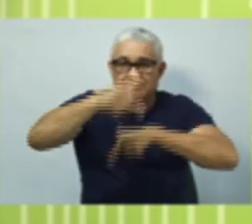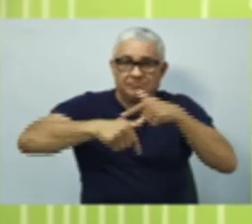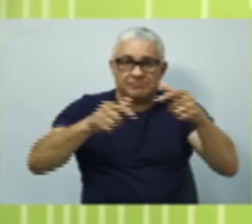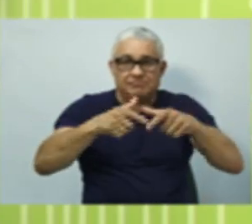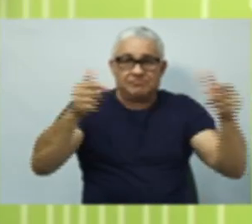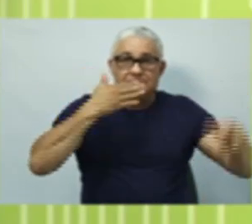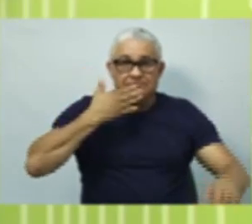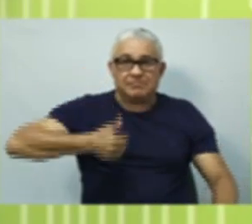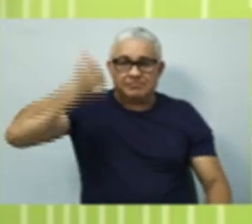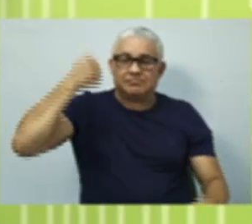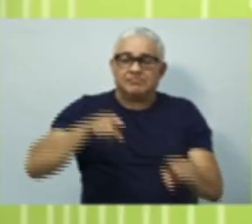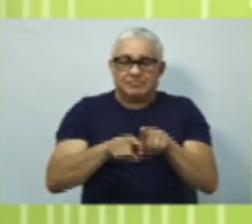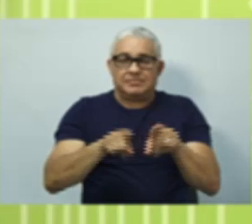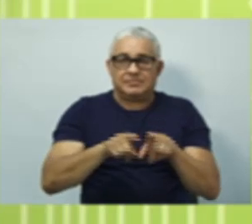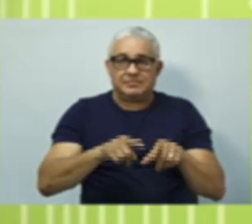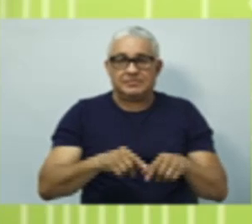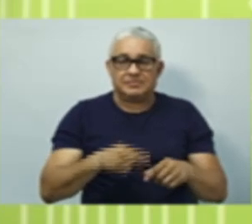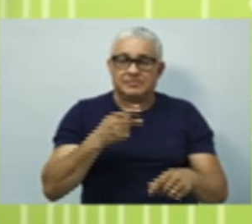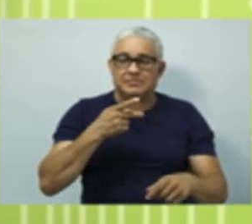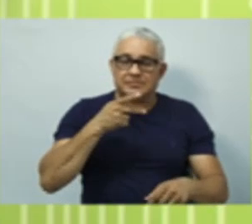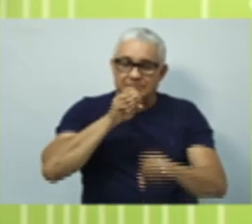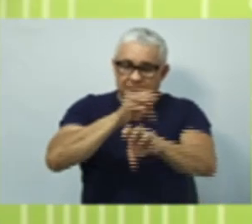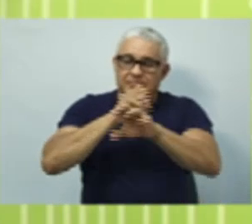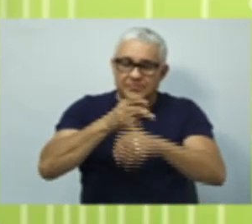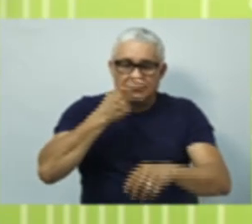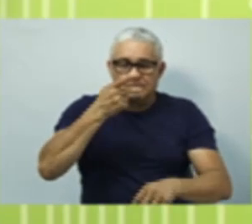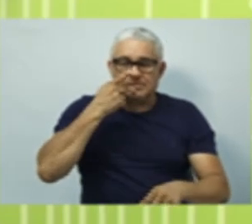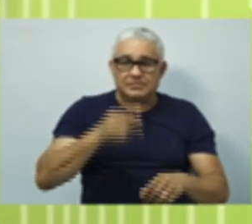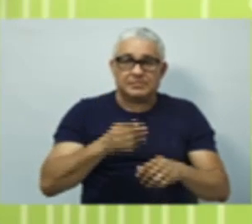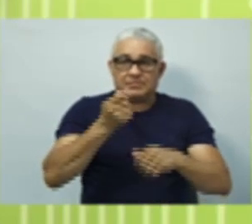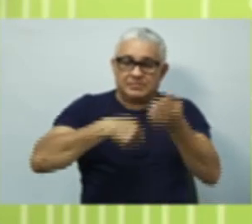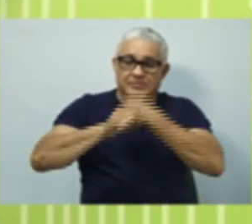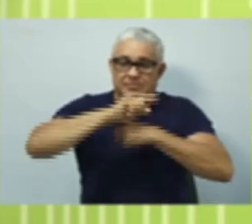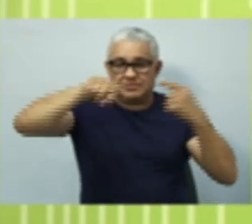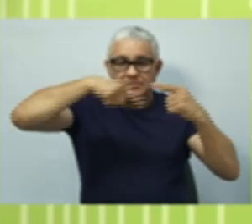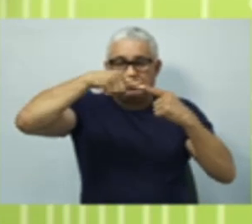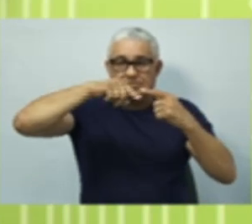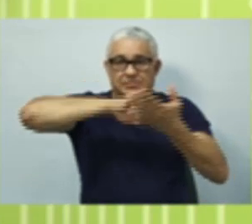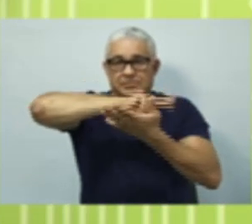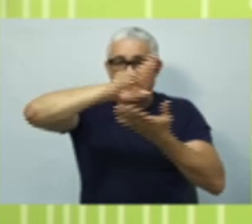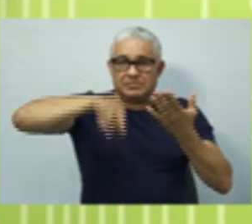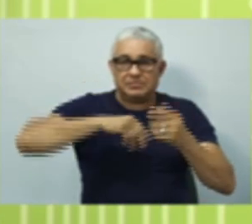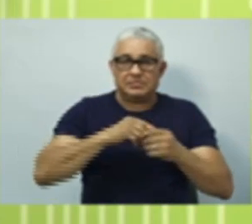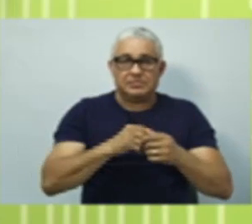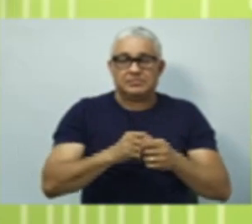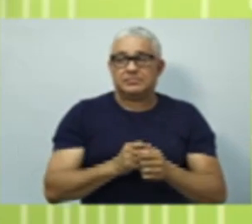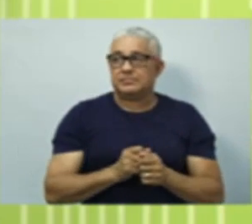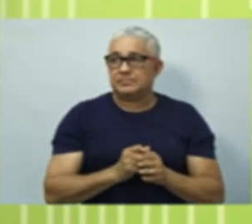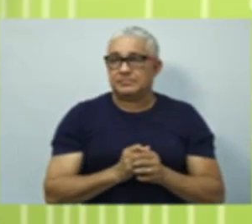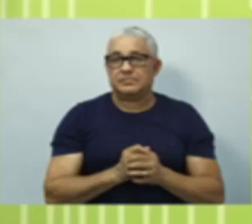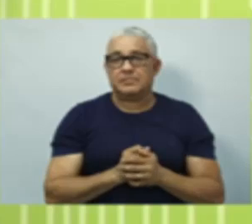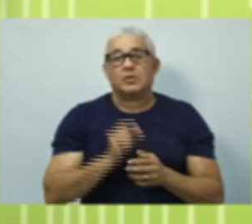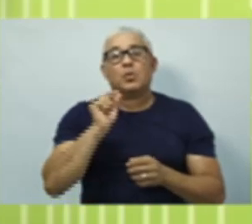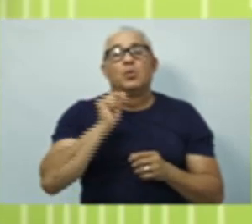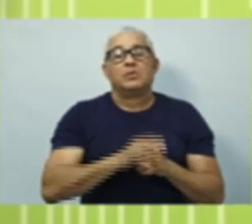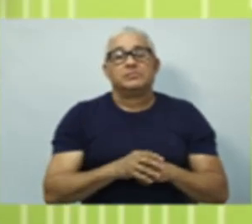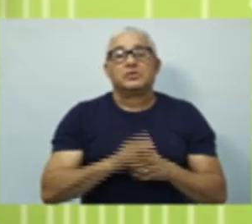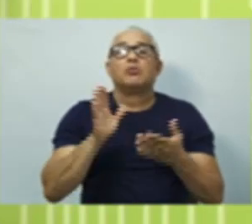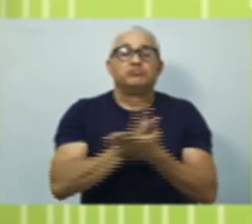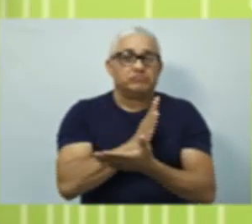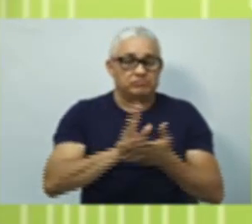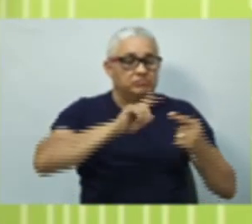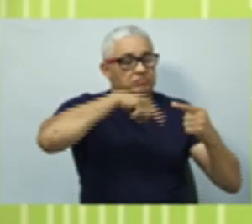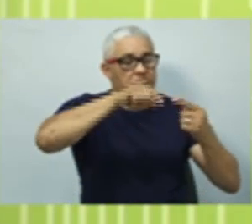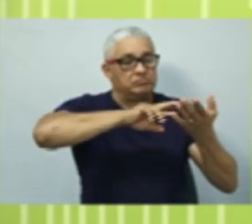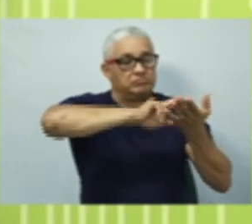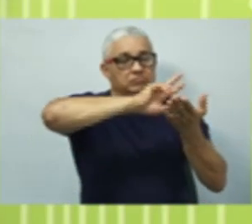vamos falar também, nós vimos nas nossas aulas sobre a administração por objetivos. A administração por objetivos, ela traça alguns objetivos